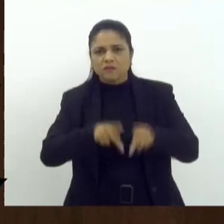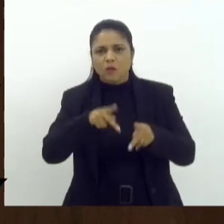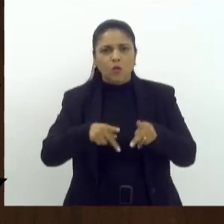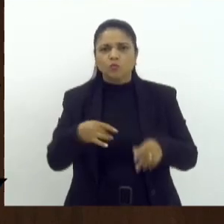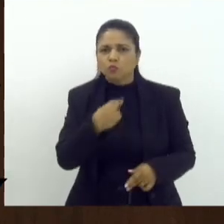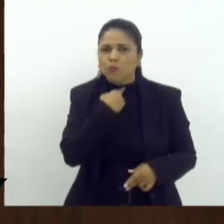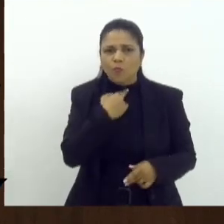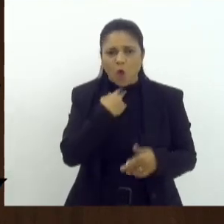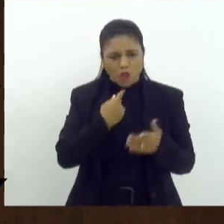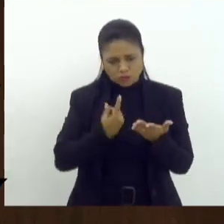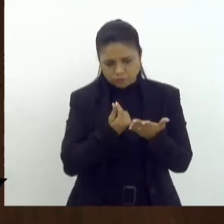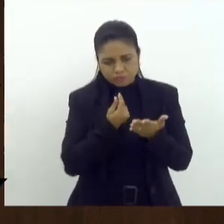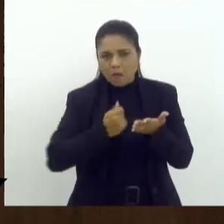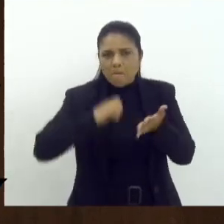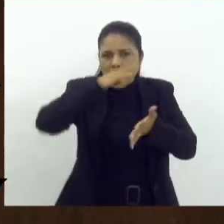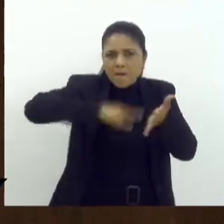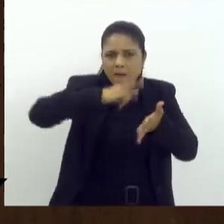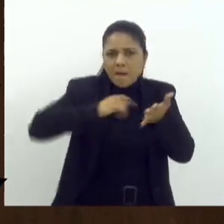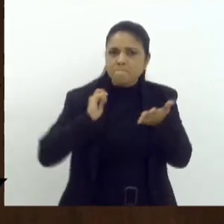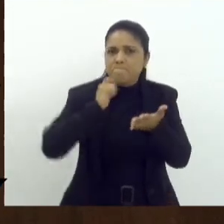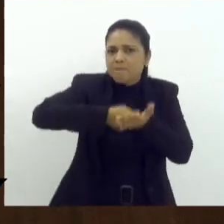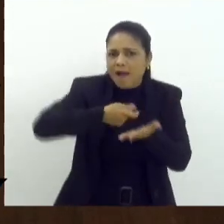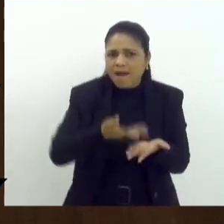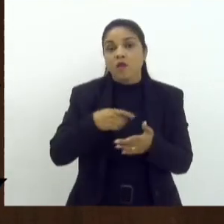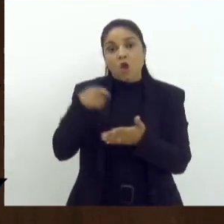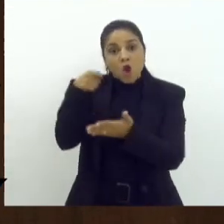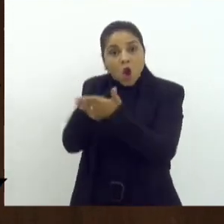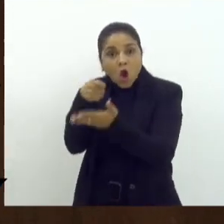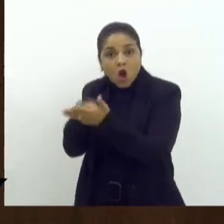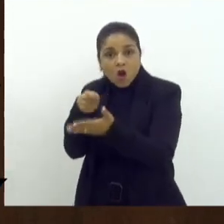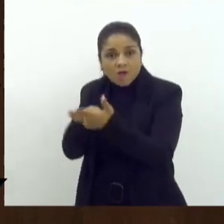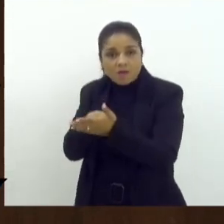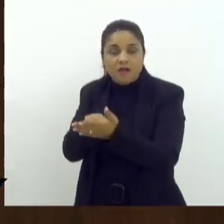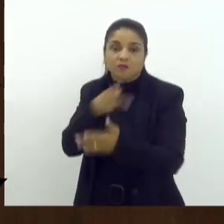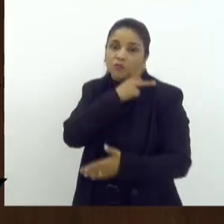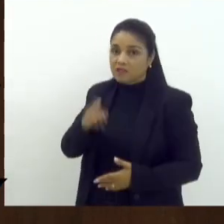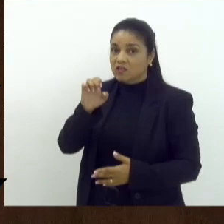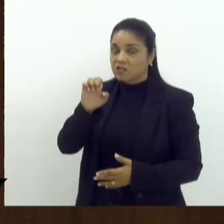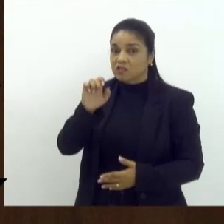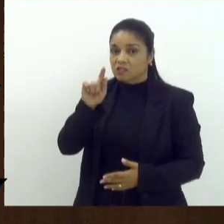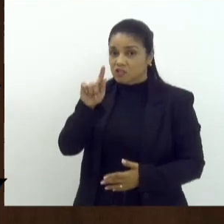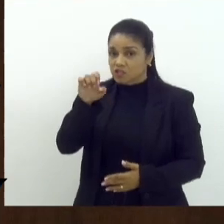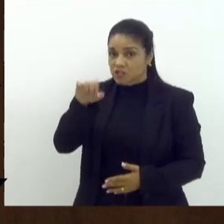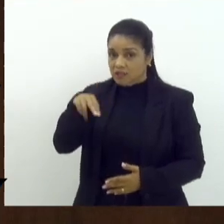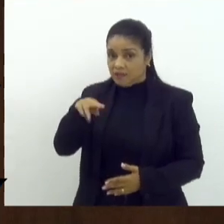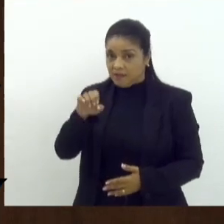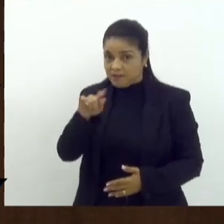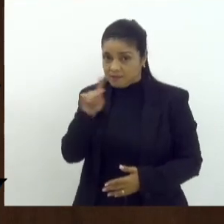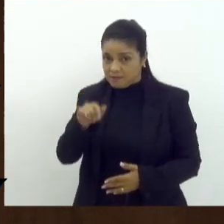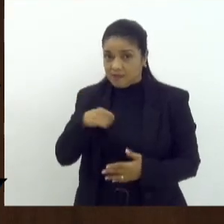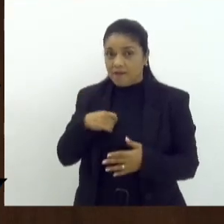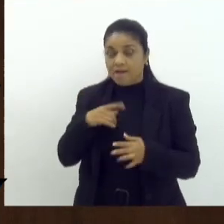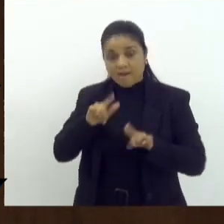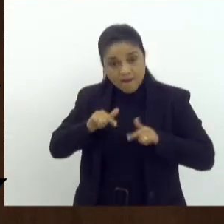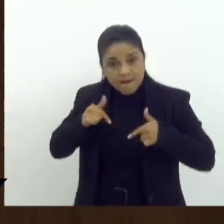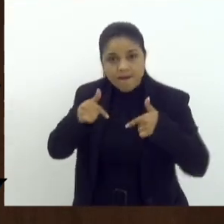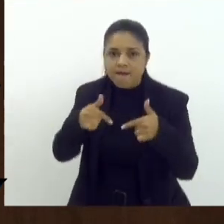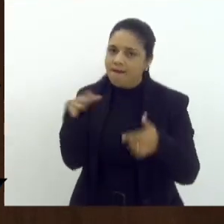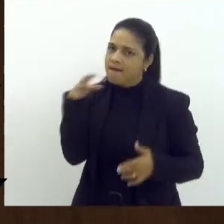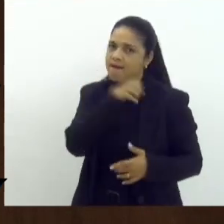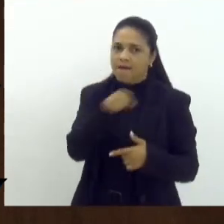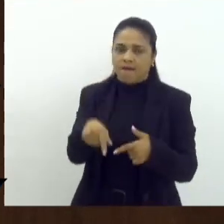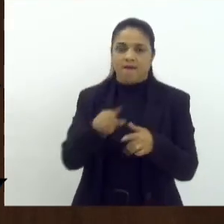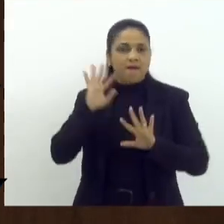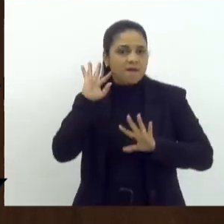no bolso com essa revisão e cobrar do presidente da genesa agilidade nisso E aí vamos convocar o presidente da internet mas tá